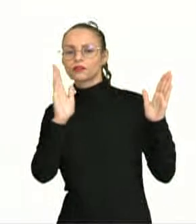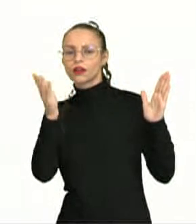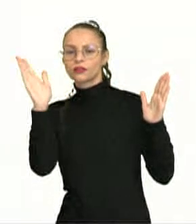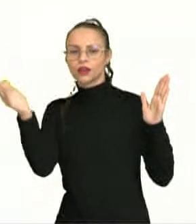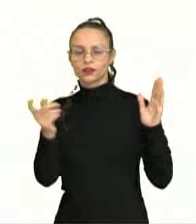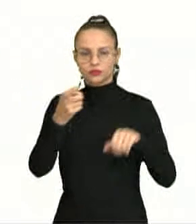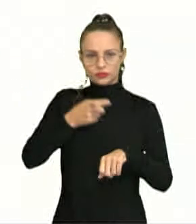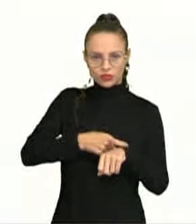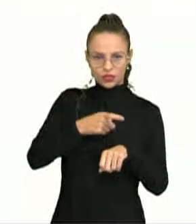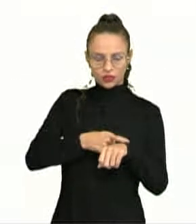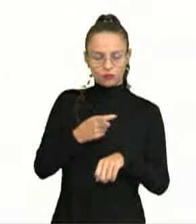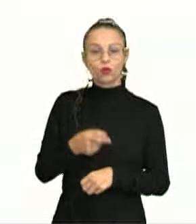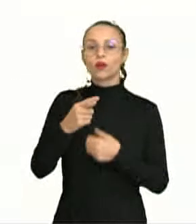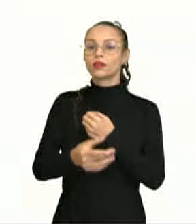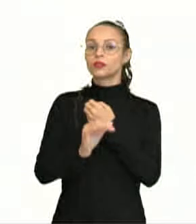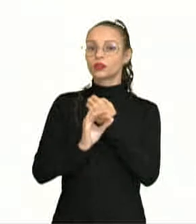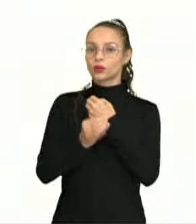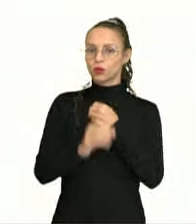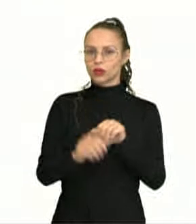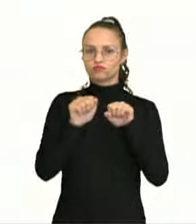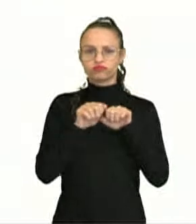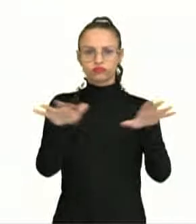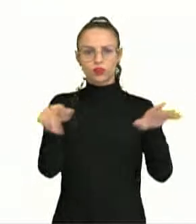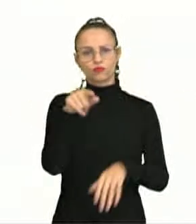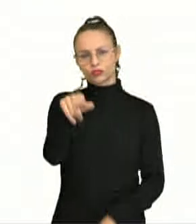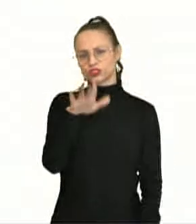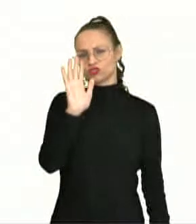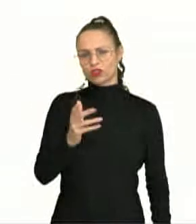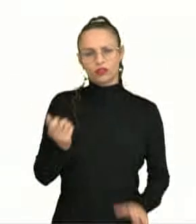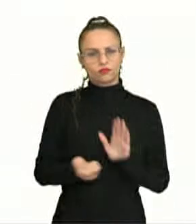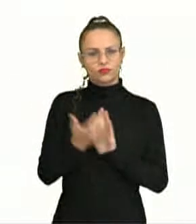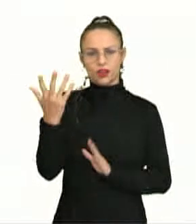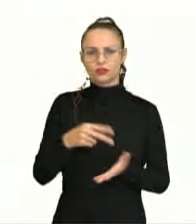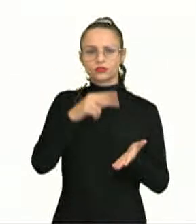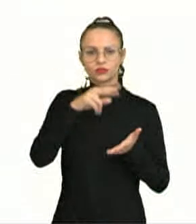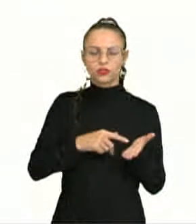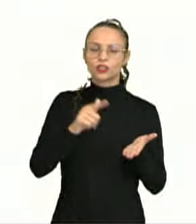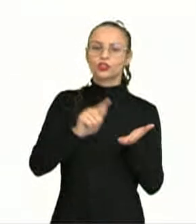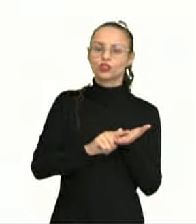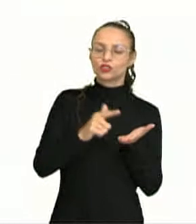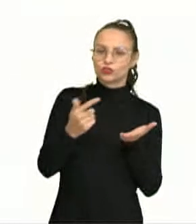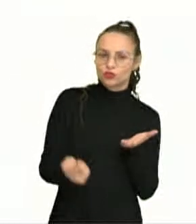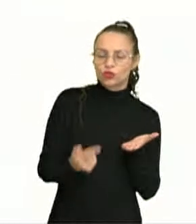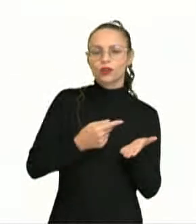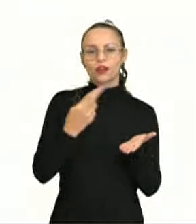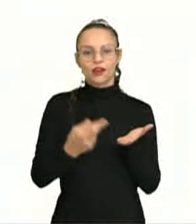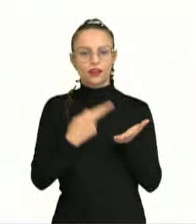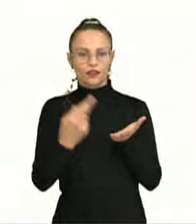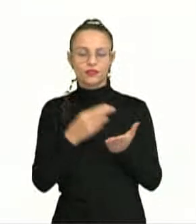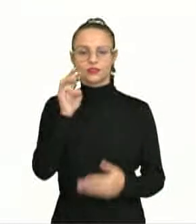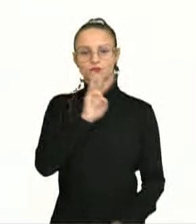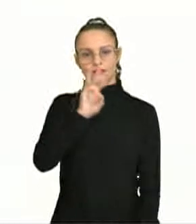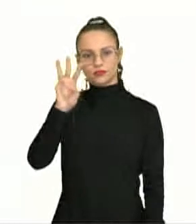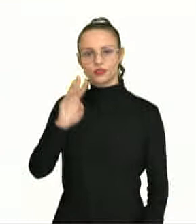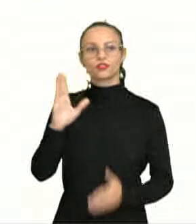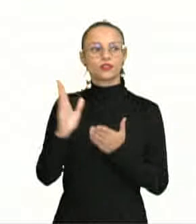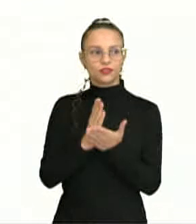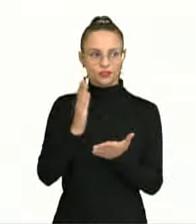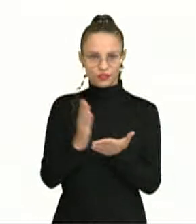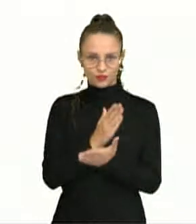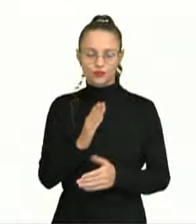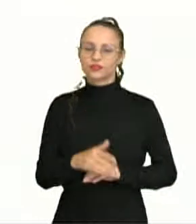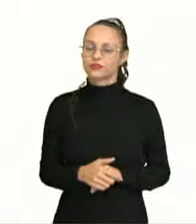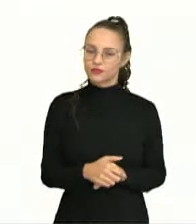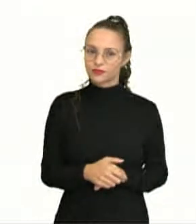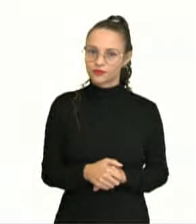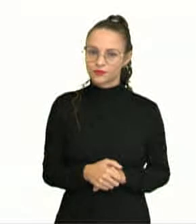A crônica é muito difundida, você já deve ter lido várias em jornais, revistas, sites, livros mesmos.